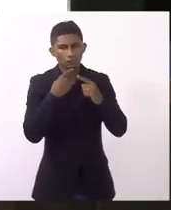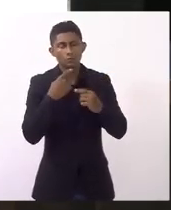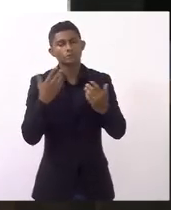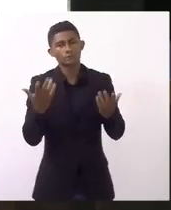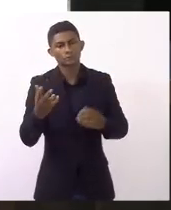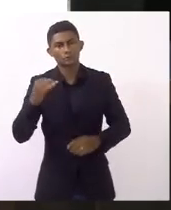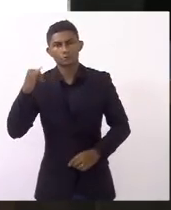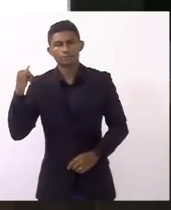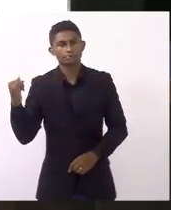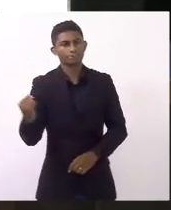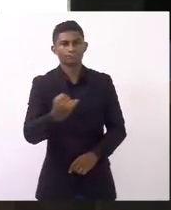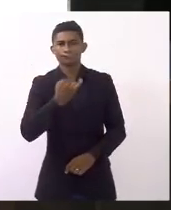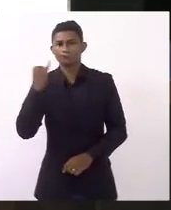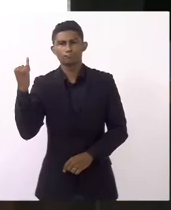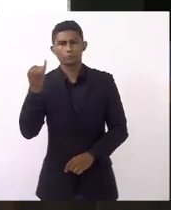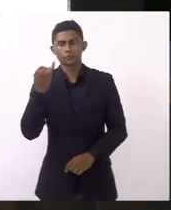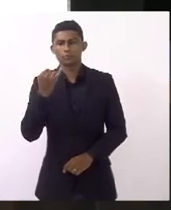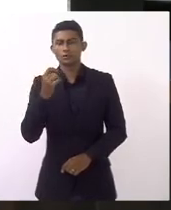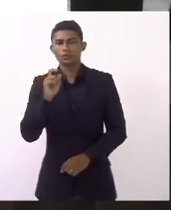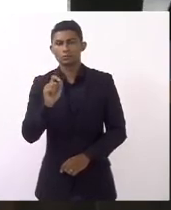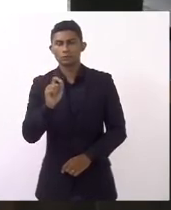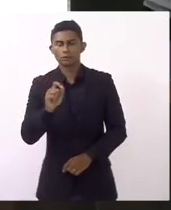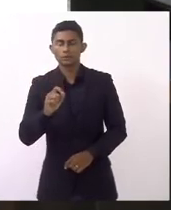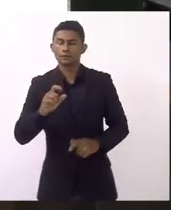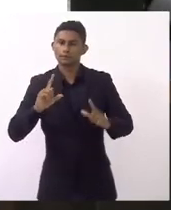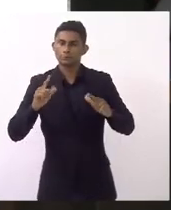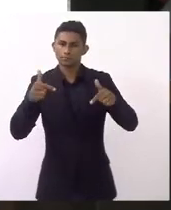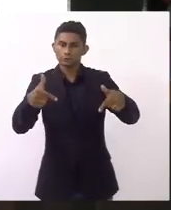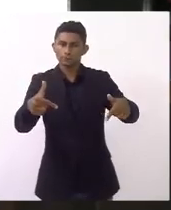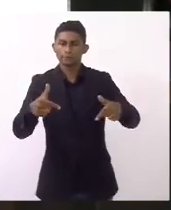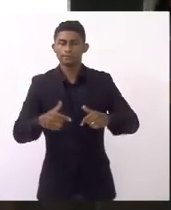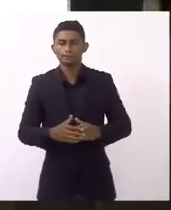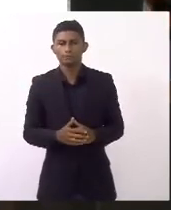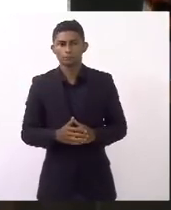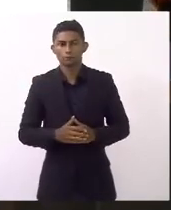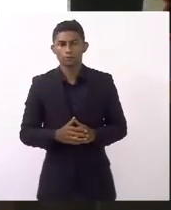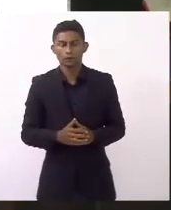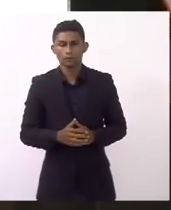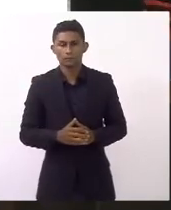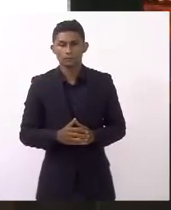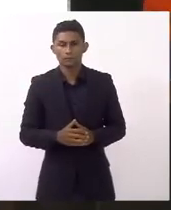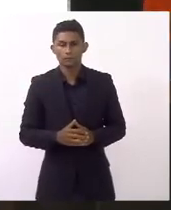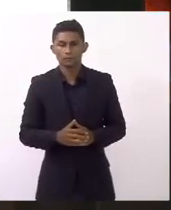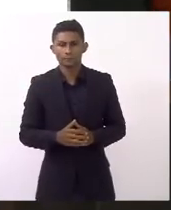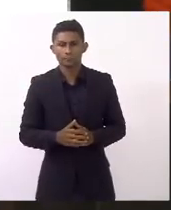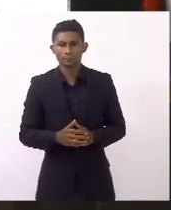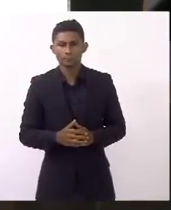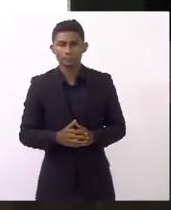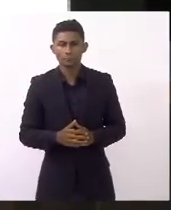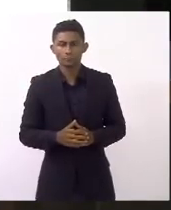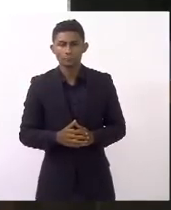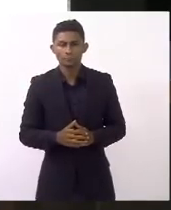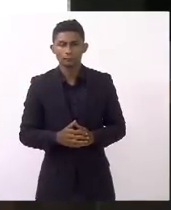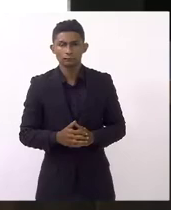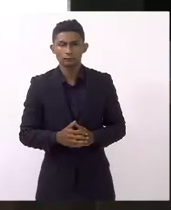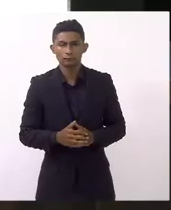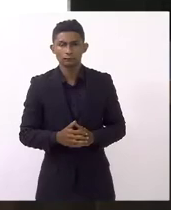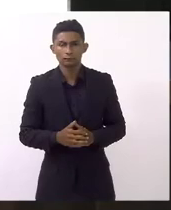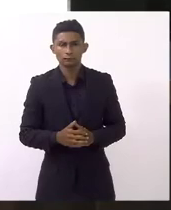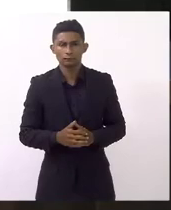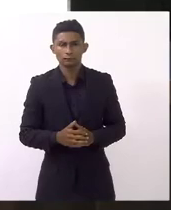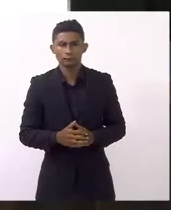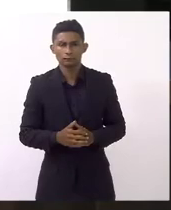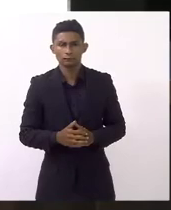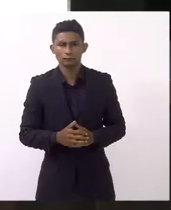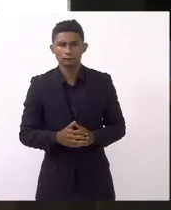super importante esse esse ato é em desagravo né a aquele